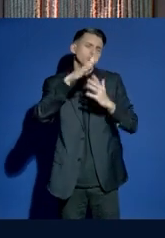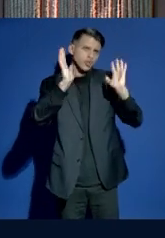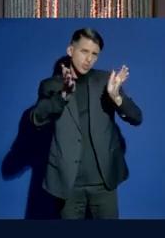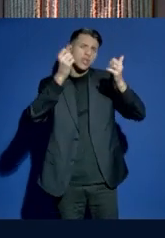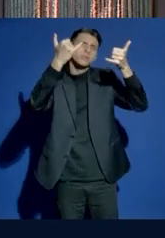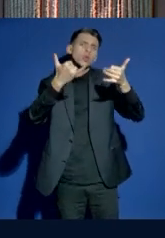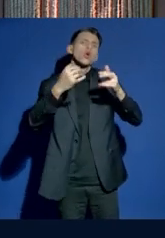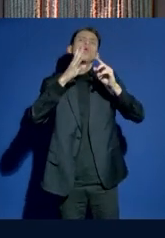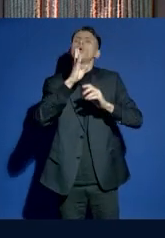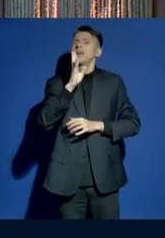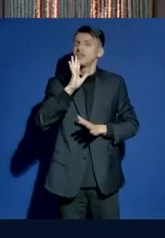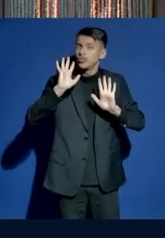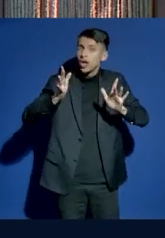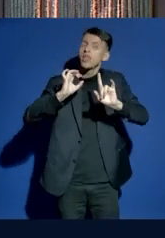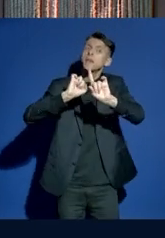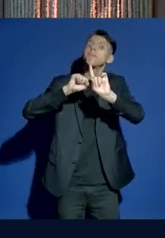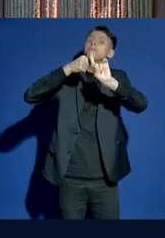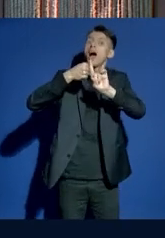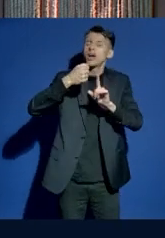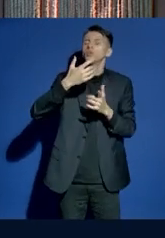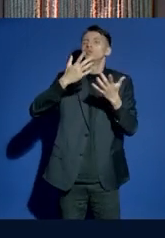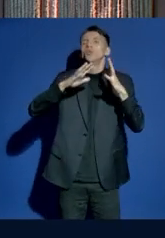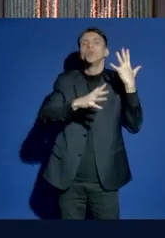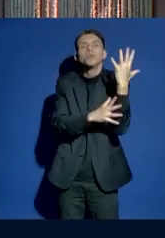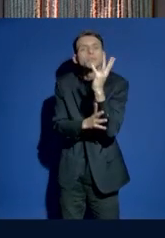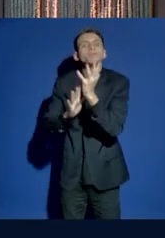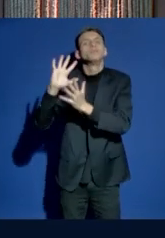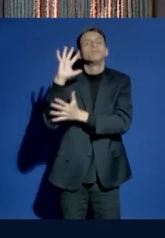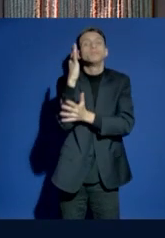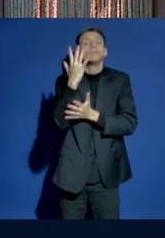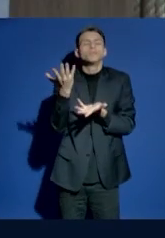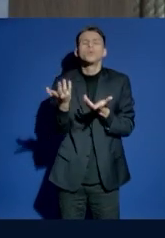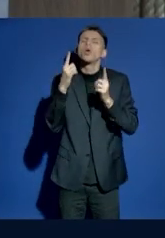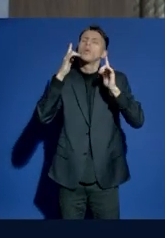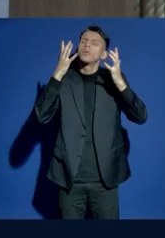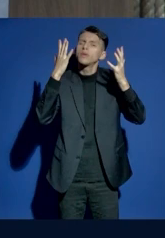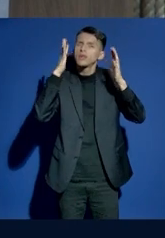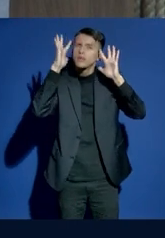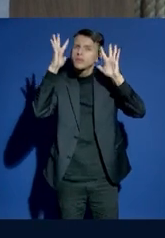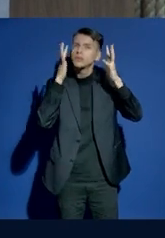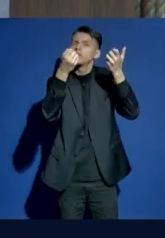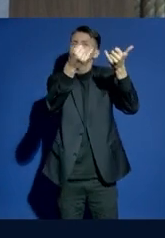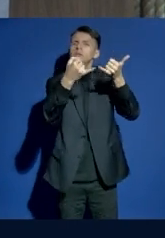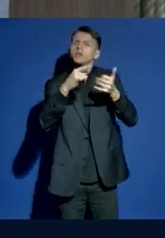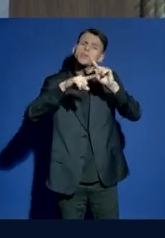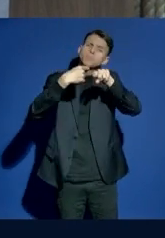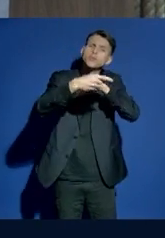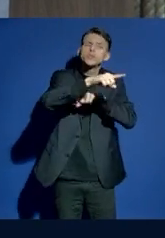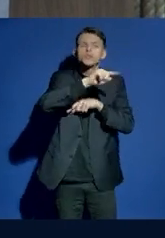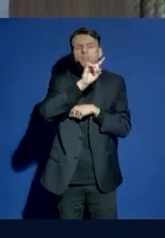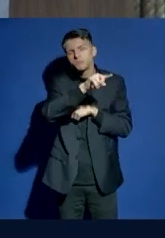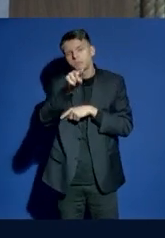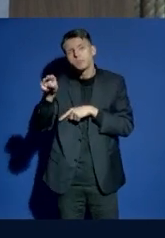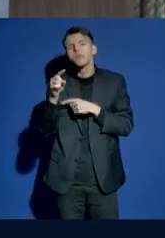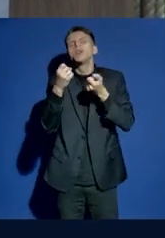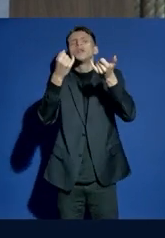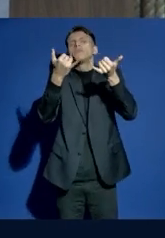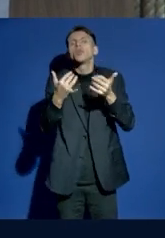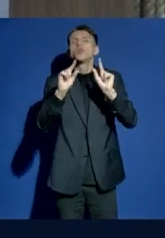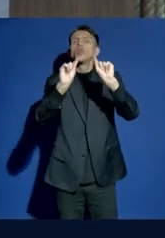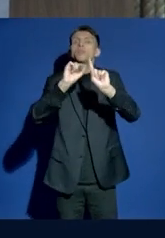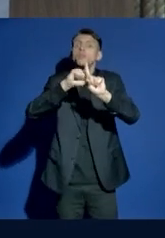os impactos ambientais, né, positivos aqui do biocombustível, mas eu queria que vocês todos depois comentassem um pouco os